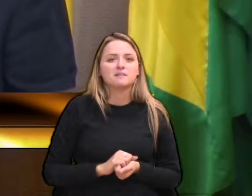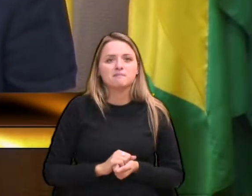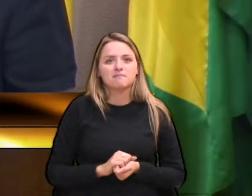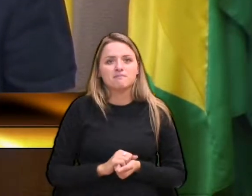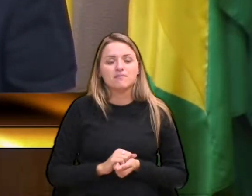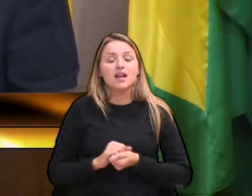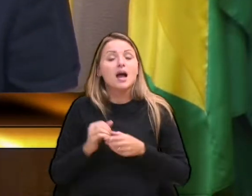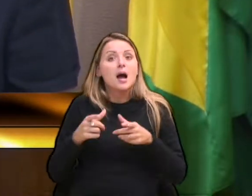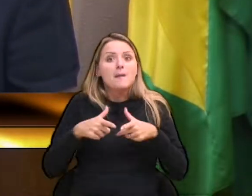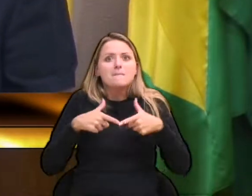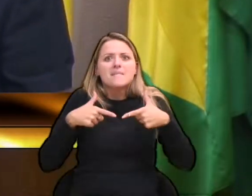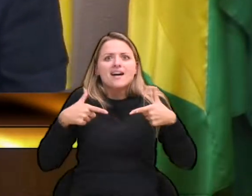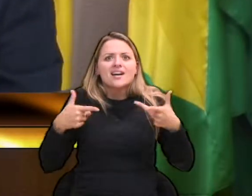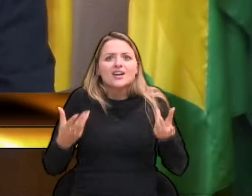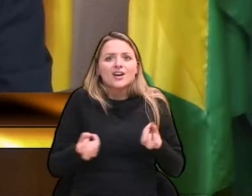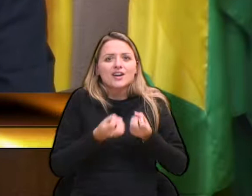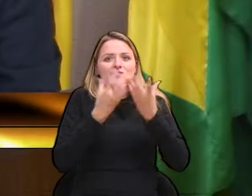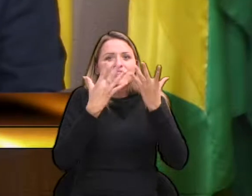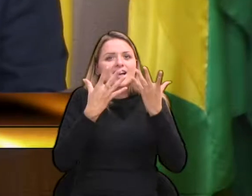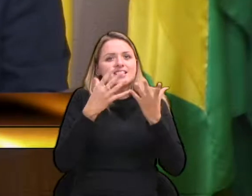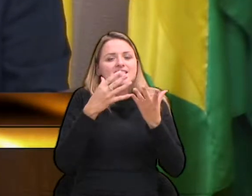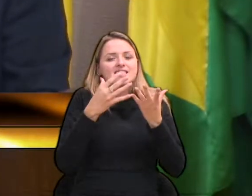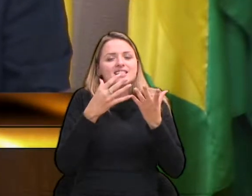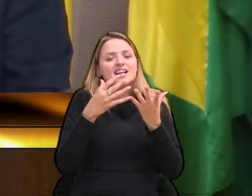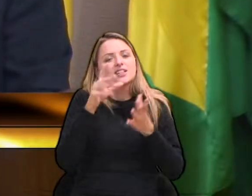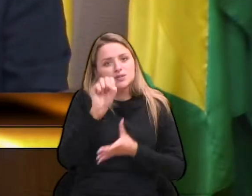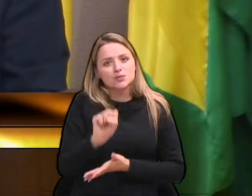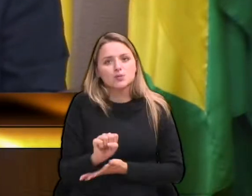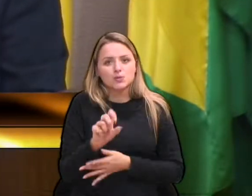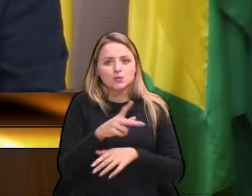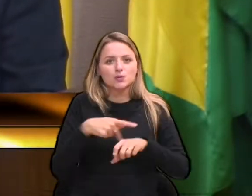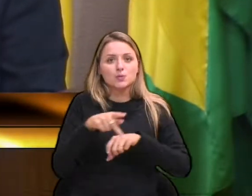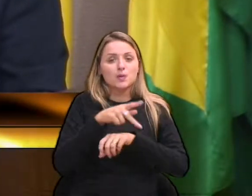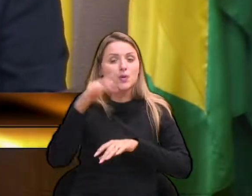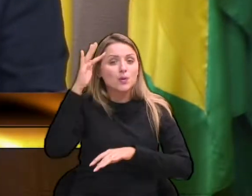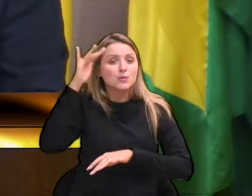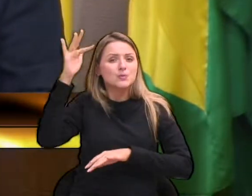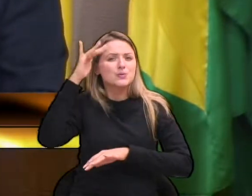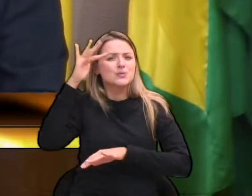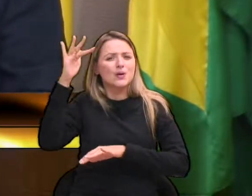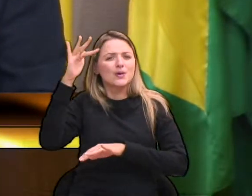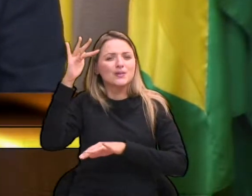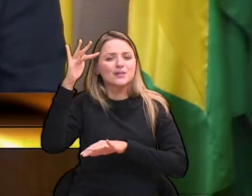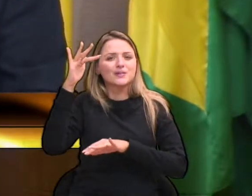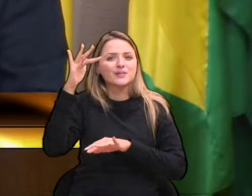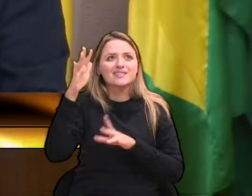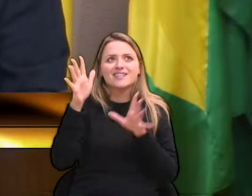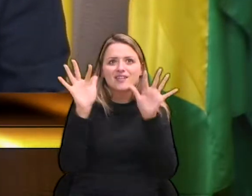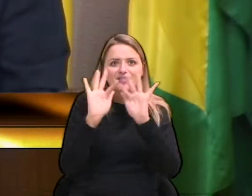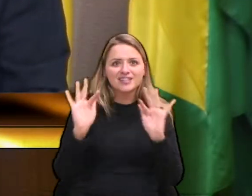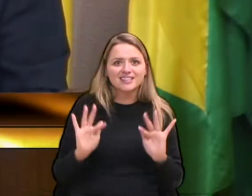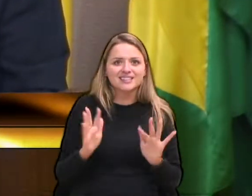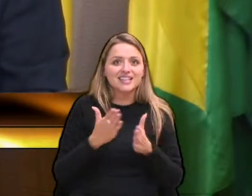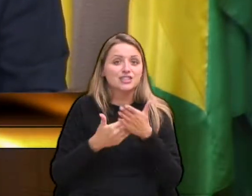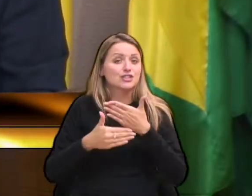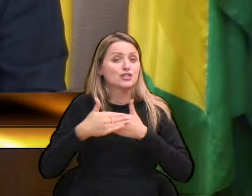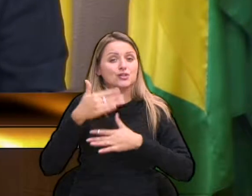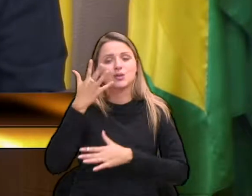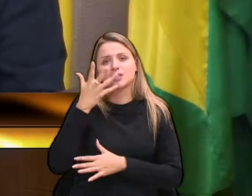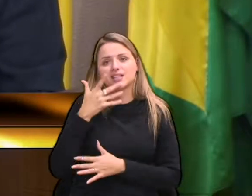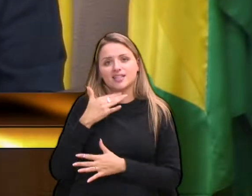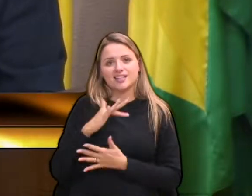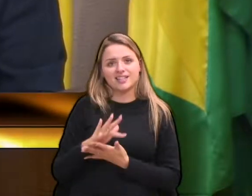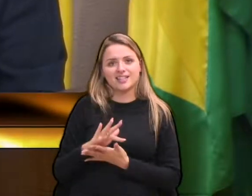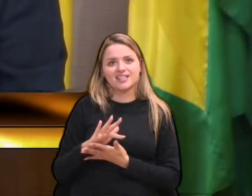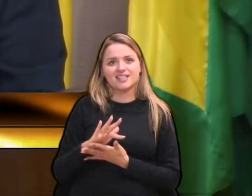A maior festa popular do sul do país, o sonho e a magia de toda criança, a